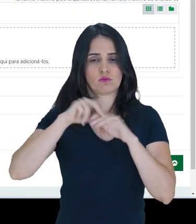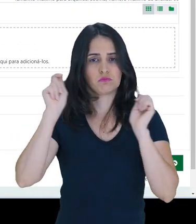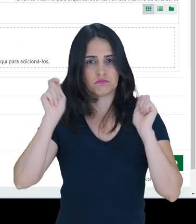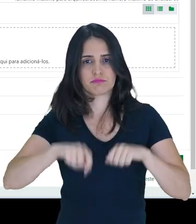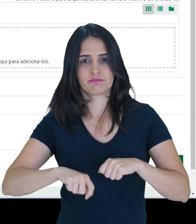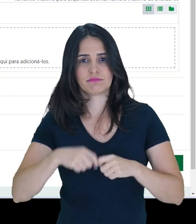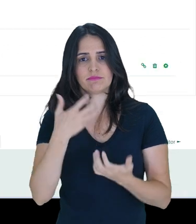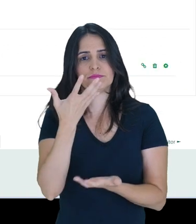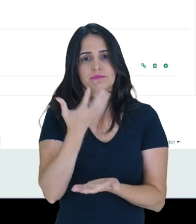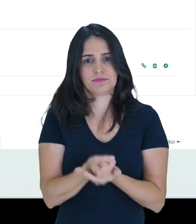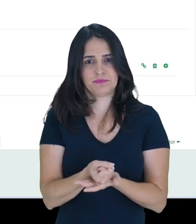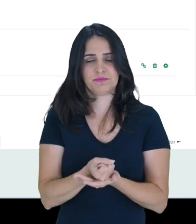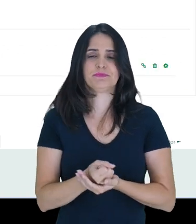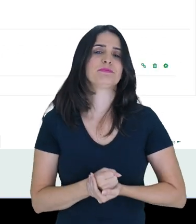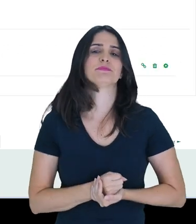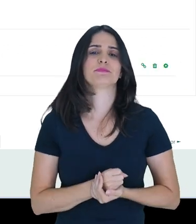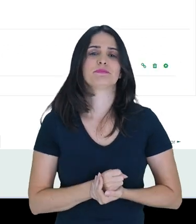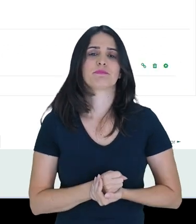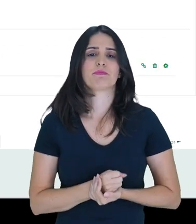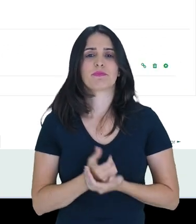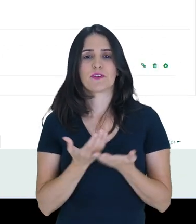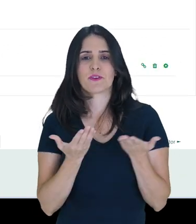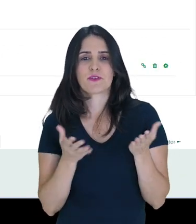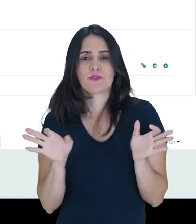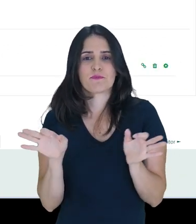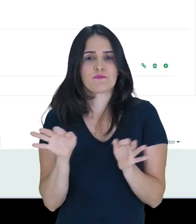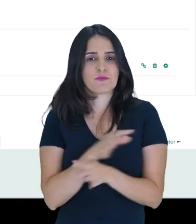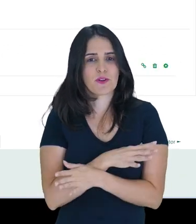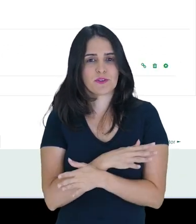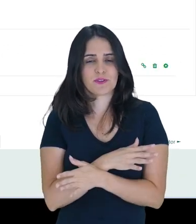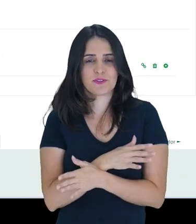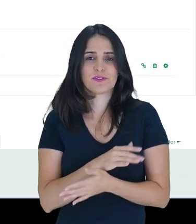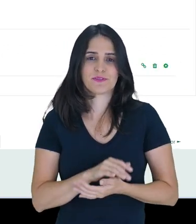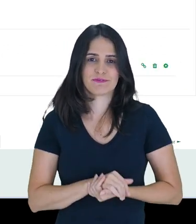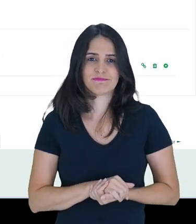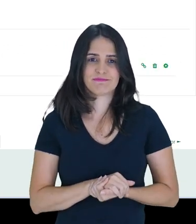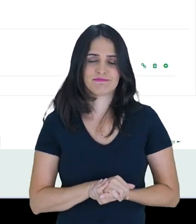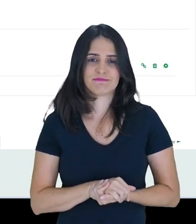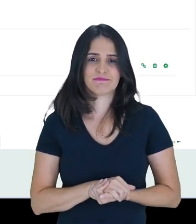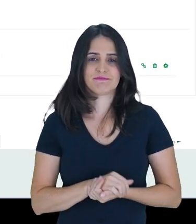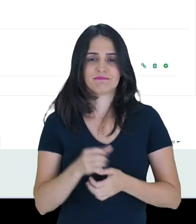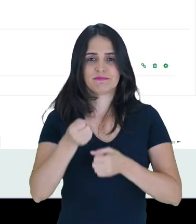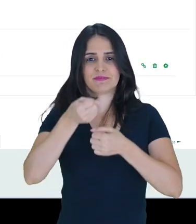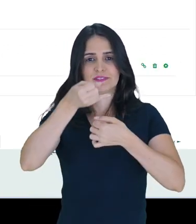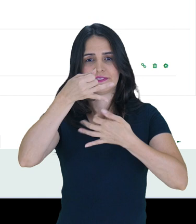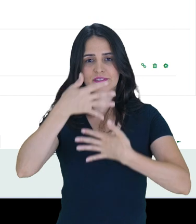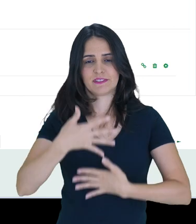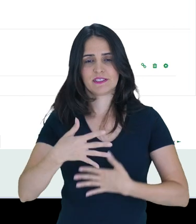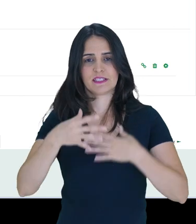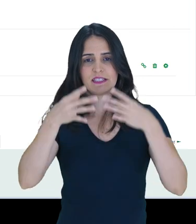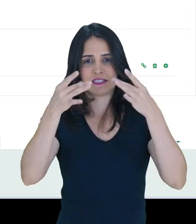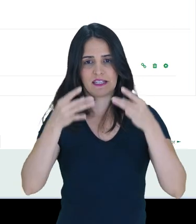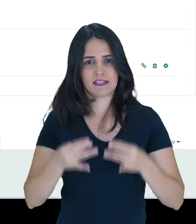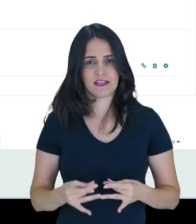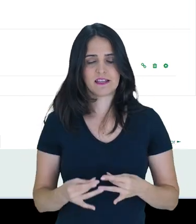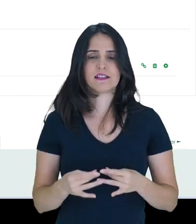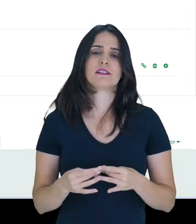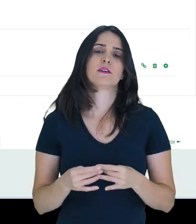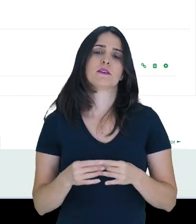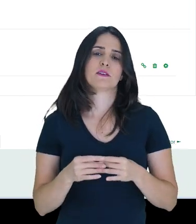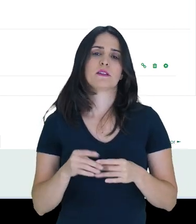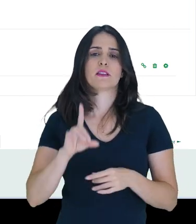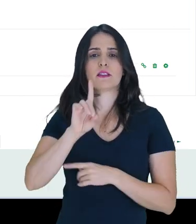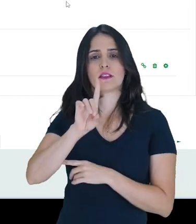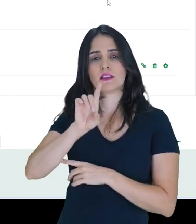aqui e vou salvar e aqui está o meu item e a descrição então